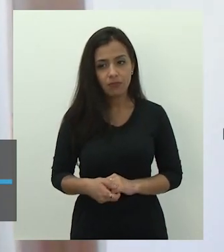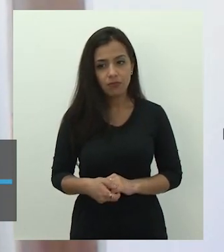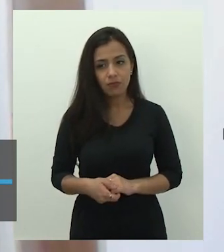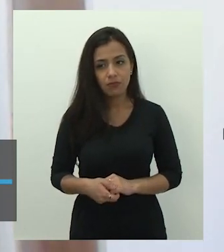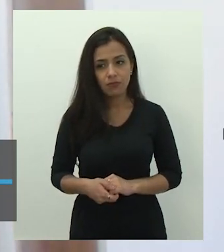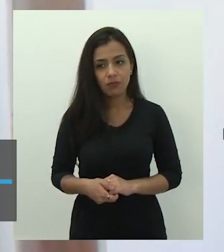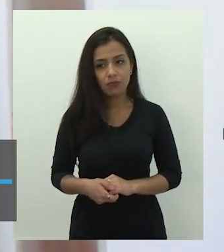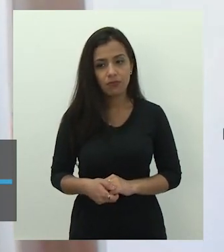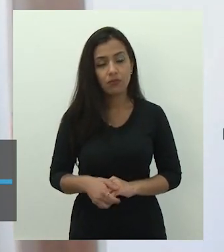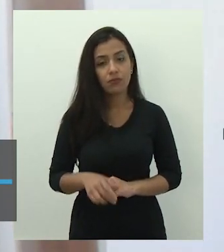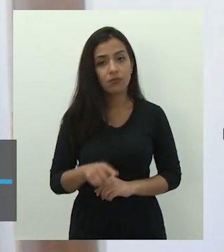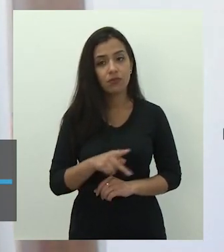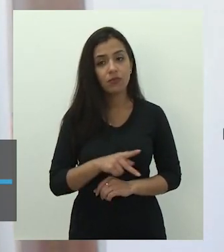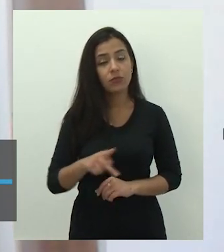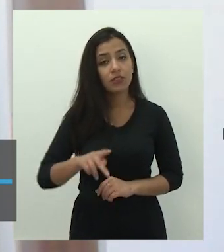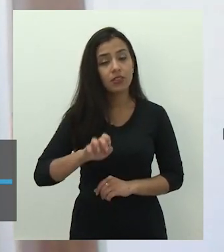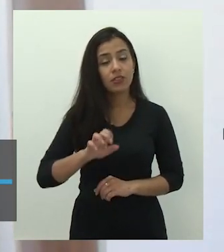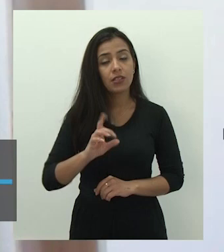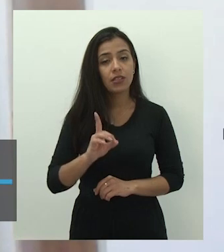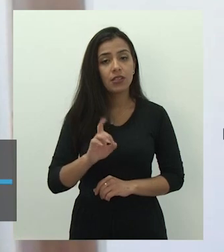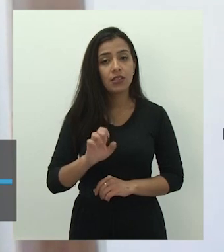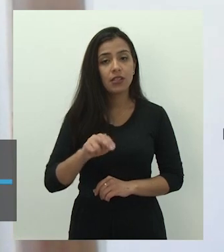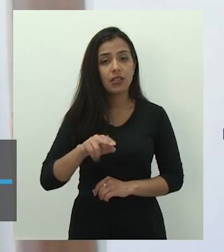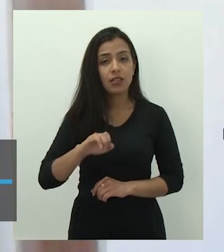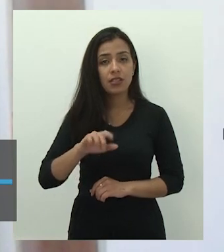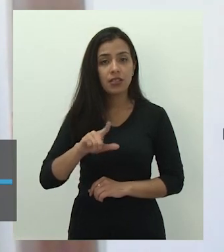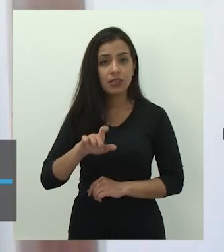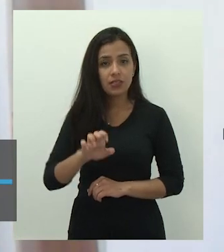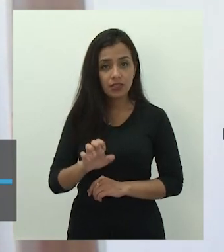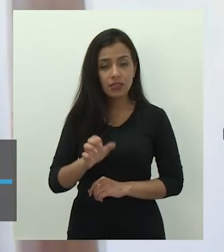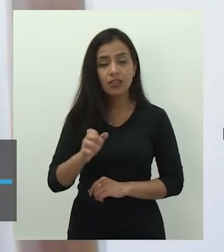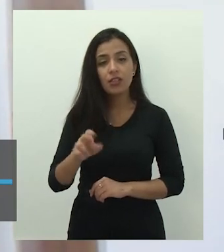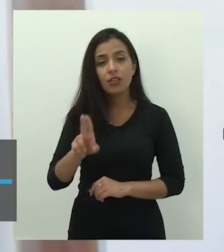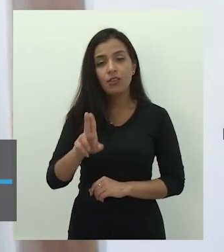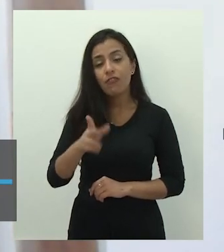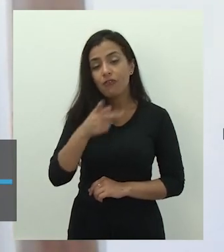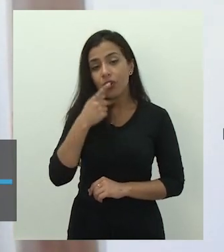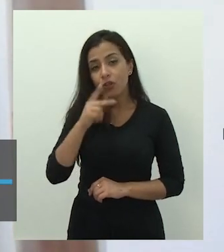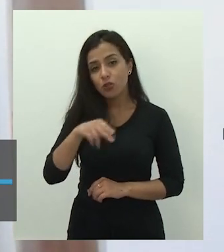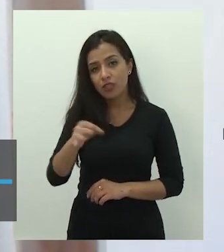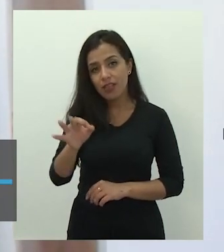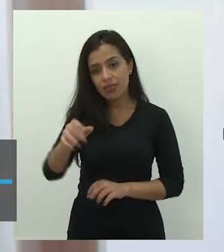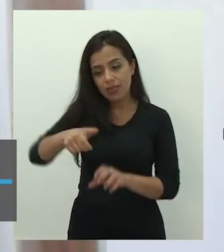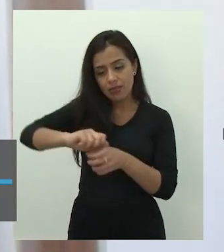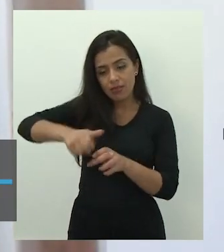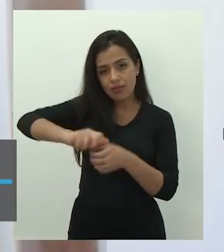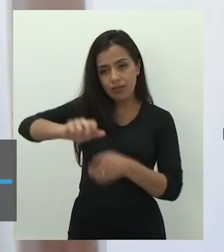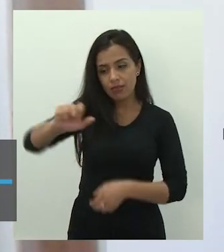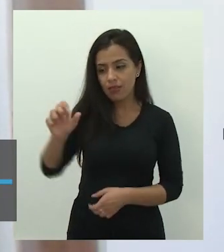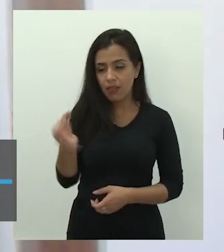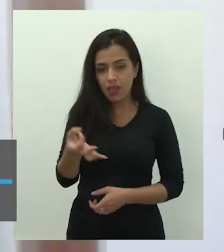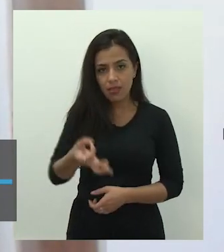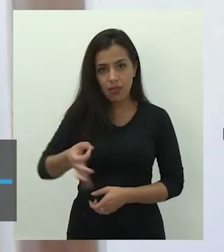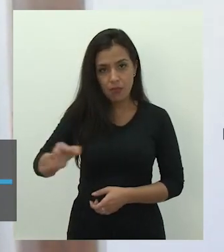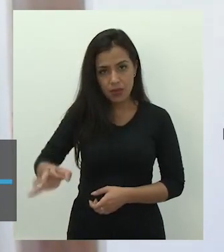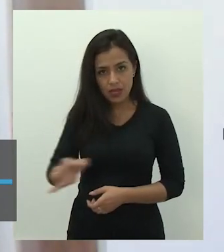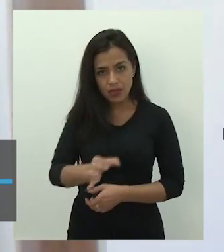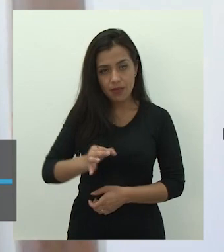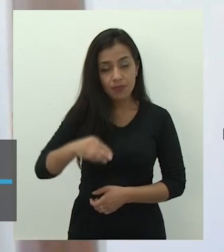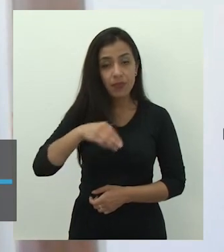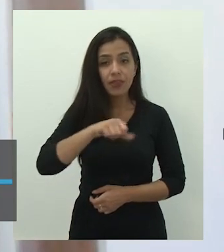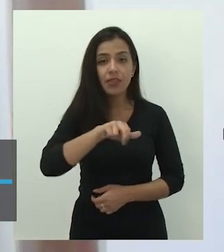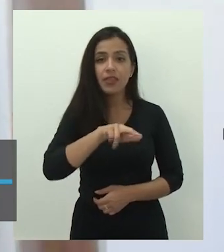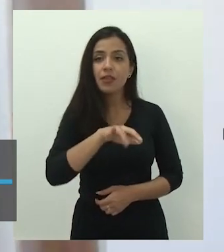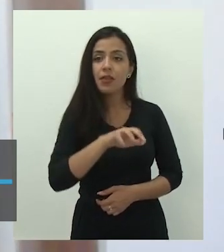Professora Edenice falou de tampinhas de cores variadas. Ana Maria contextualizaria, perguntando se já foram